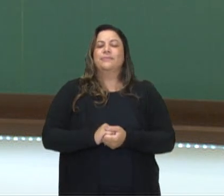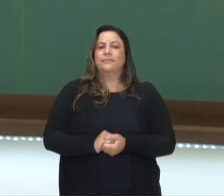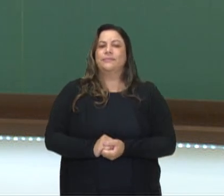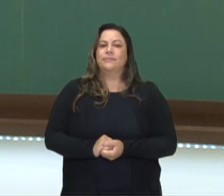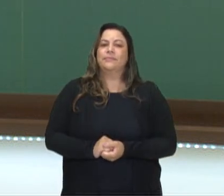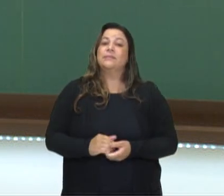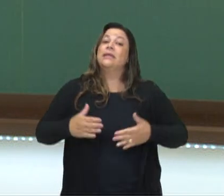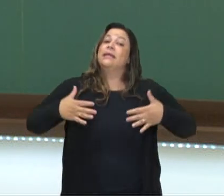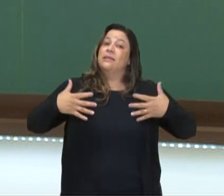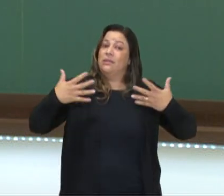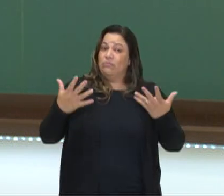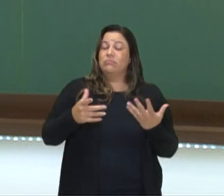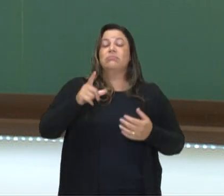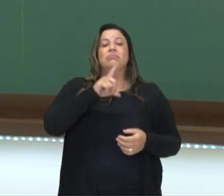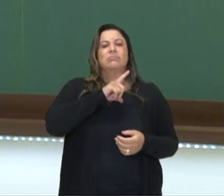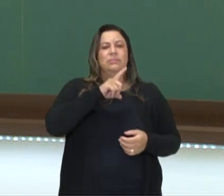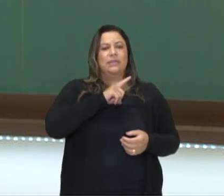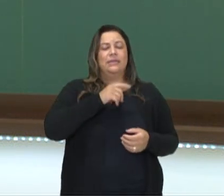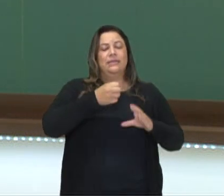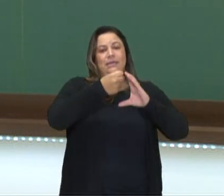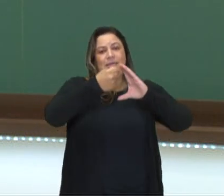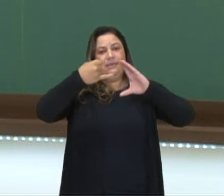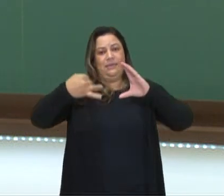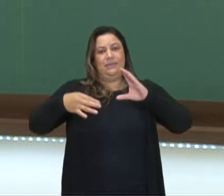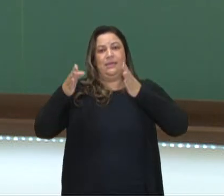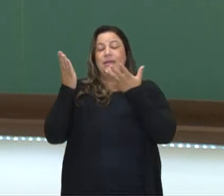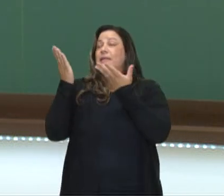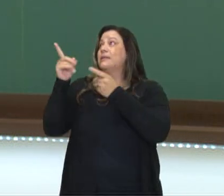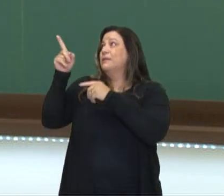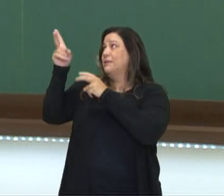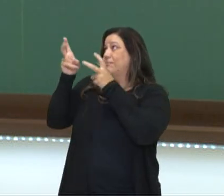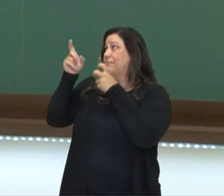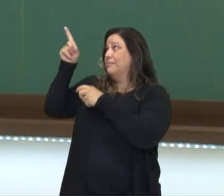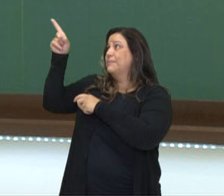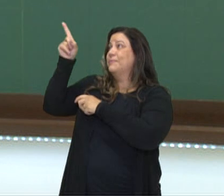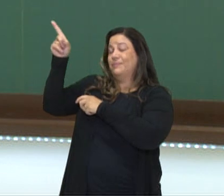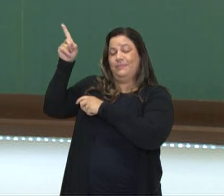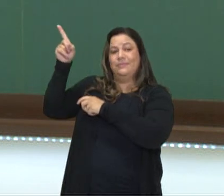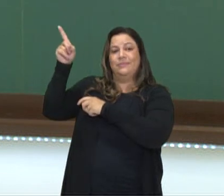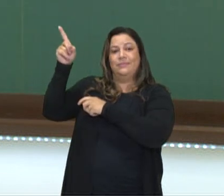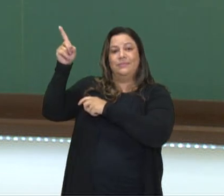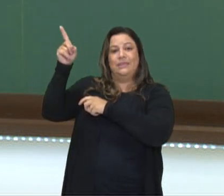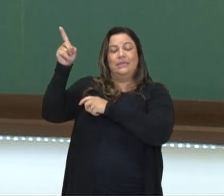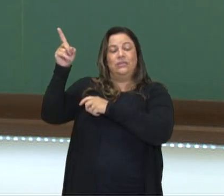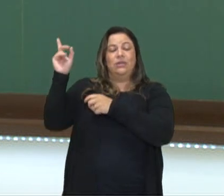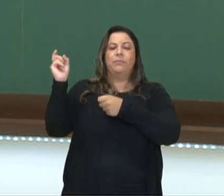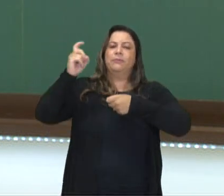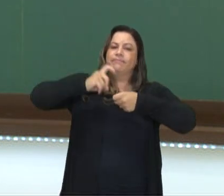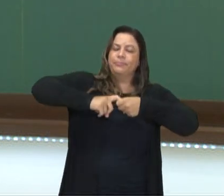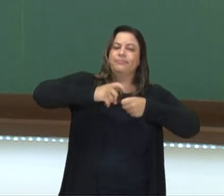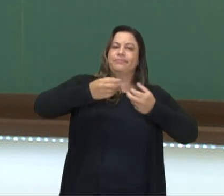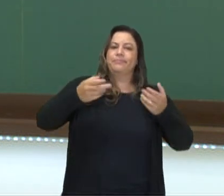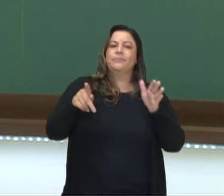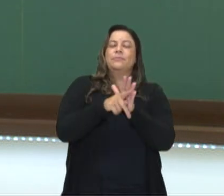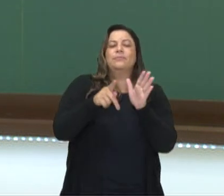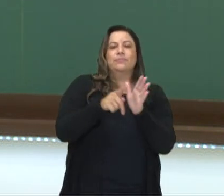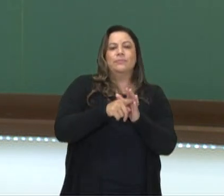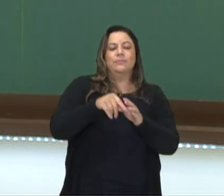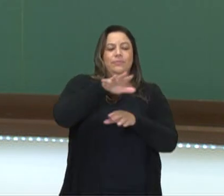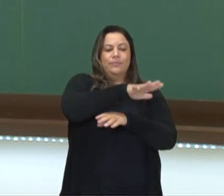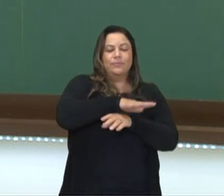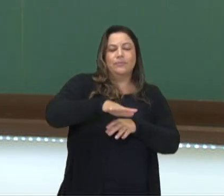sua área. Então ele tem que ter estas características para que ele se enquadre num hotspot. E quando ele se enquadra nesta categoria,